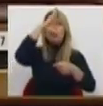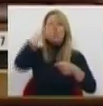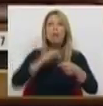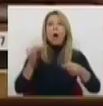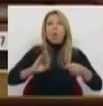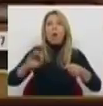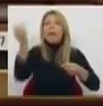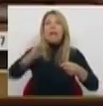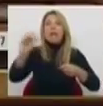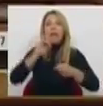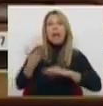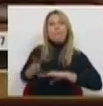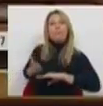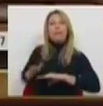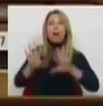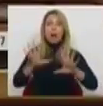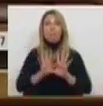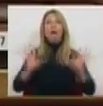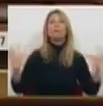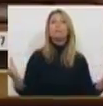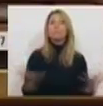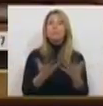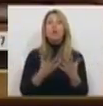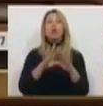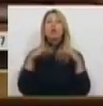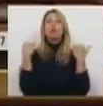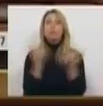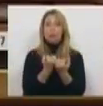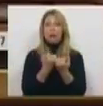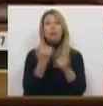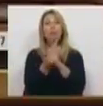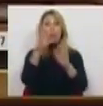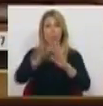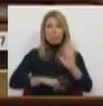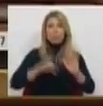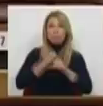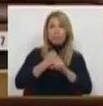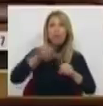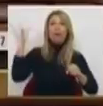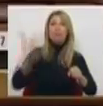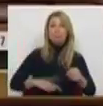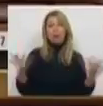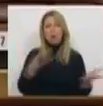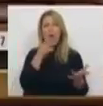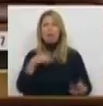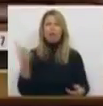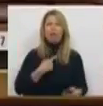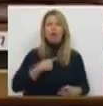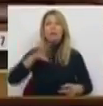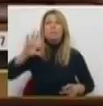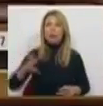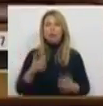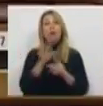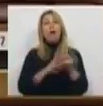trás, mas que seja abrangente à sociedade, porque a precariedade é um dos flagelos do nosso país. Aumentamos a defesa